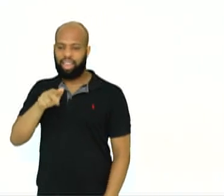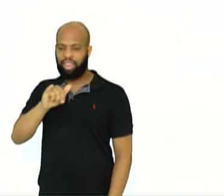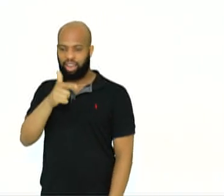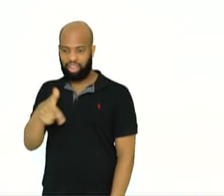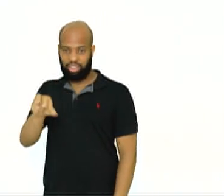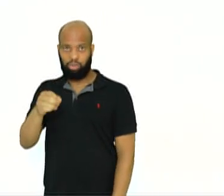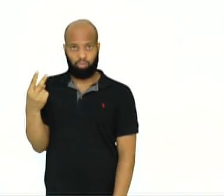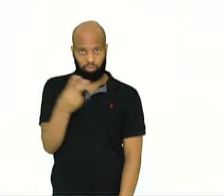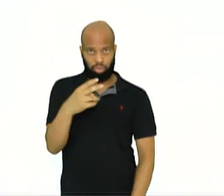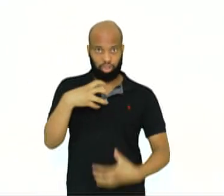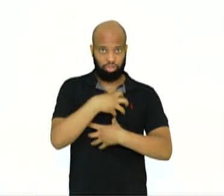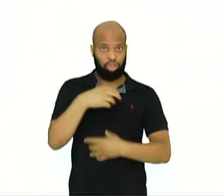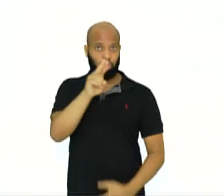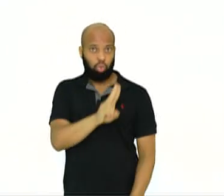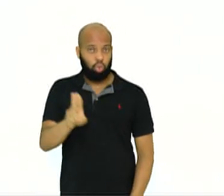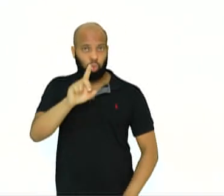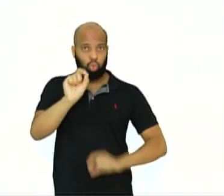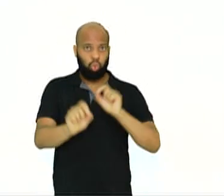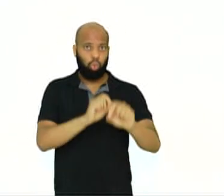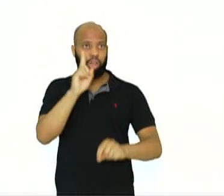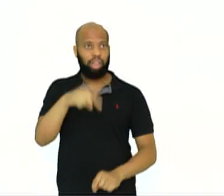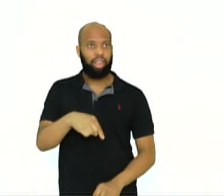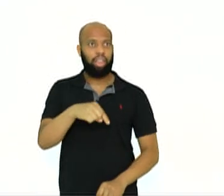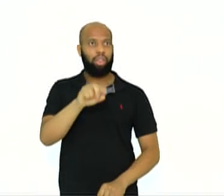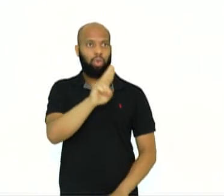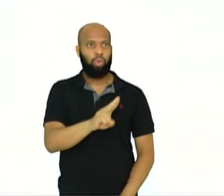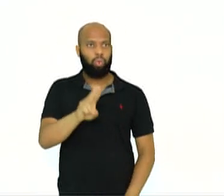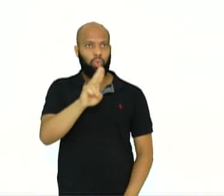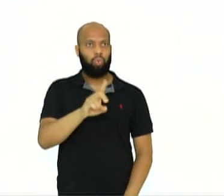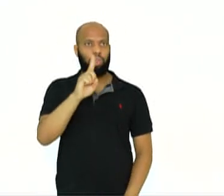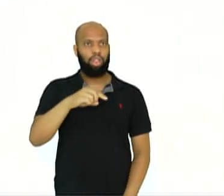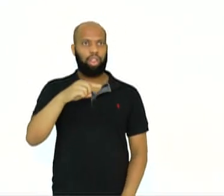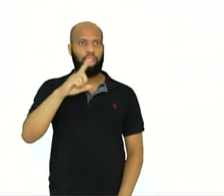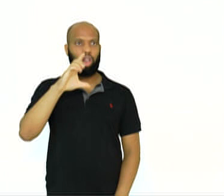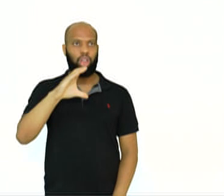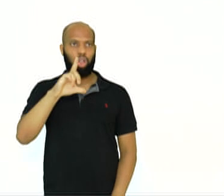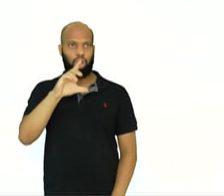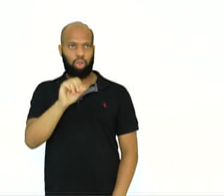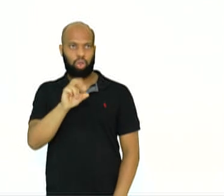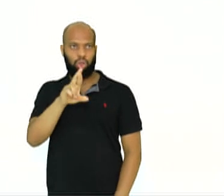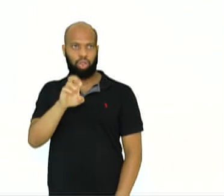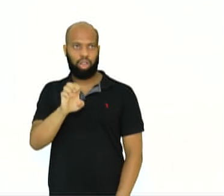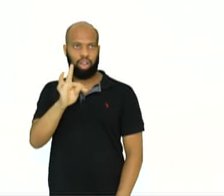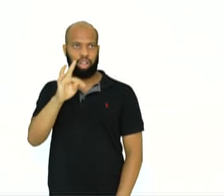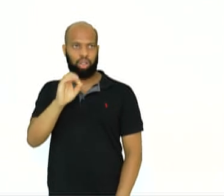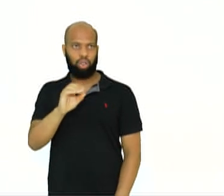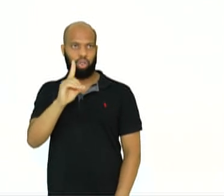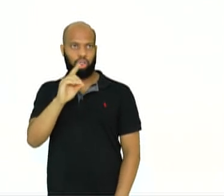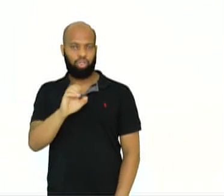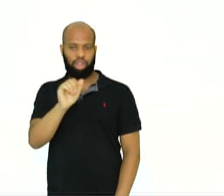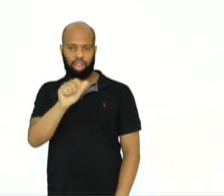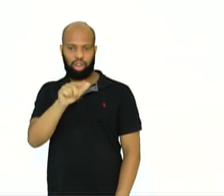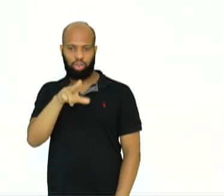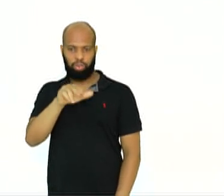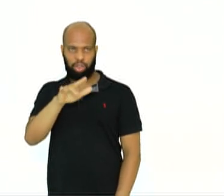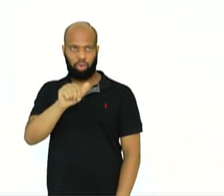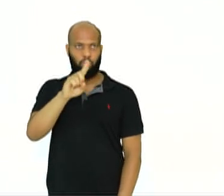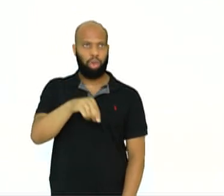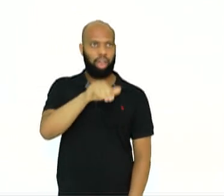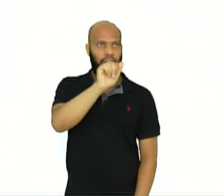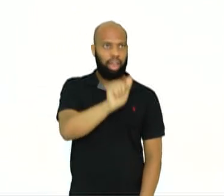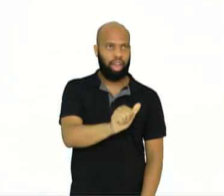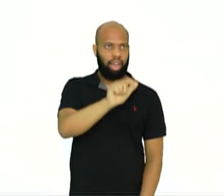Fidelkraft envolve a utilização de cloreto de alumínio. E mais raramente o cloreto de